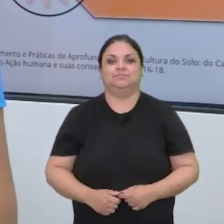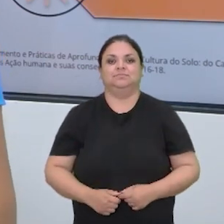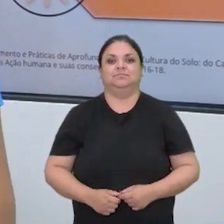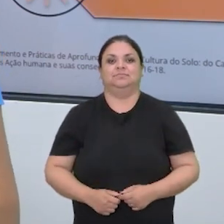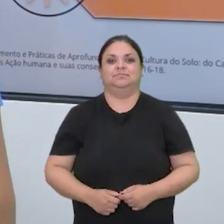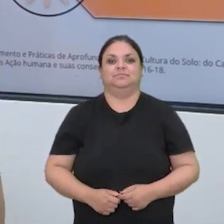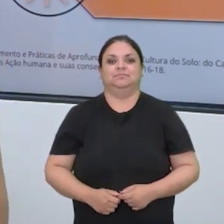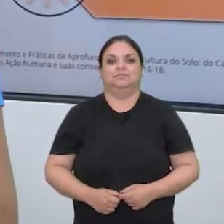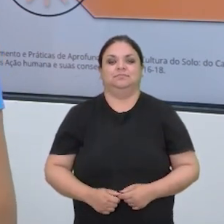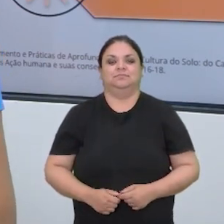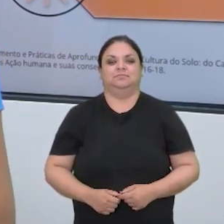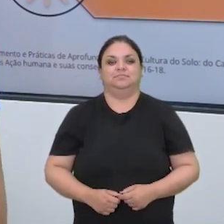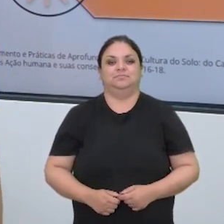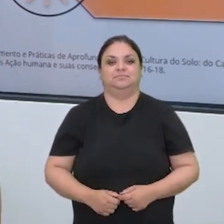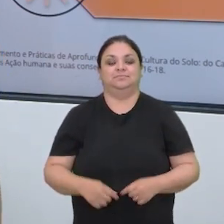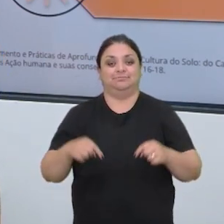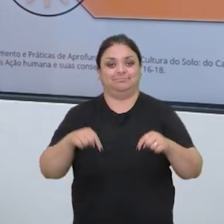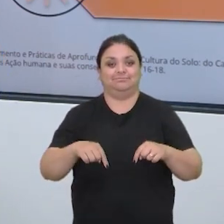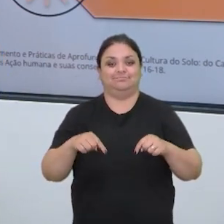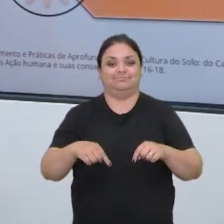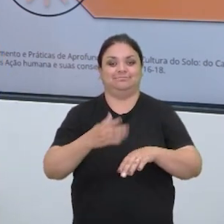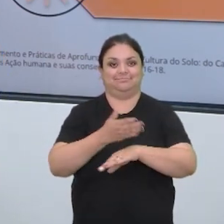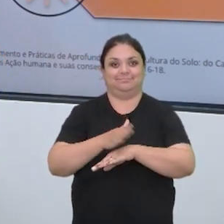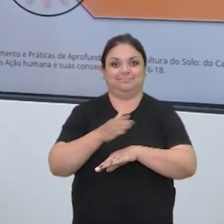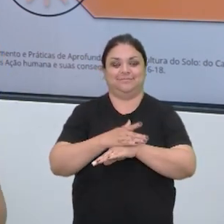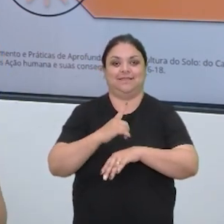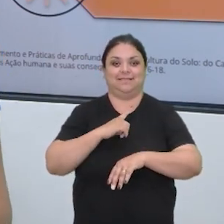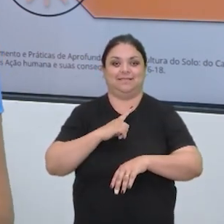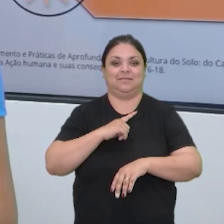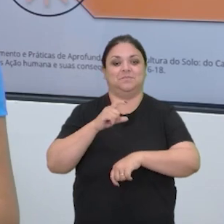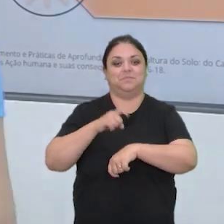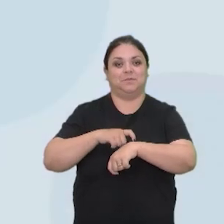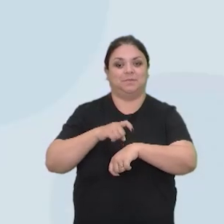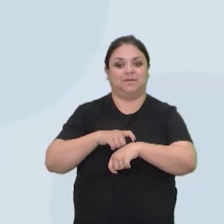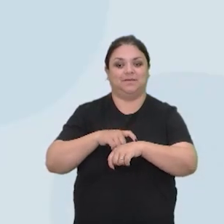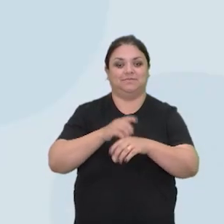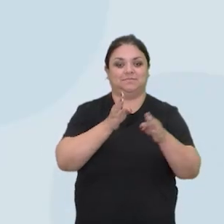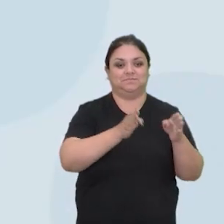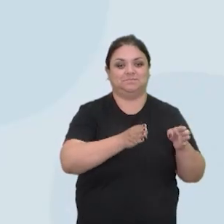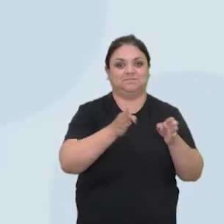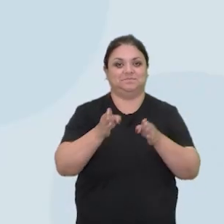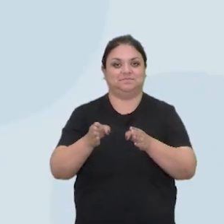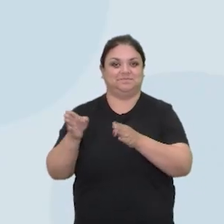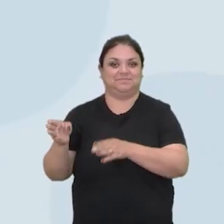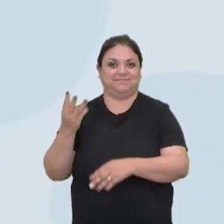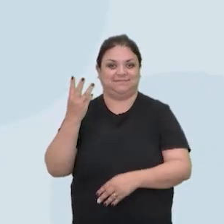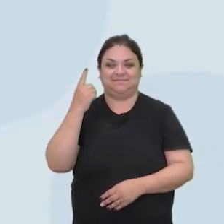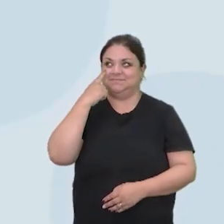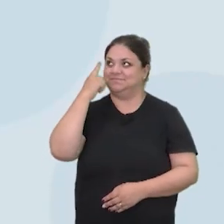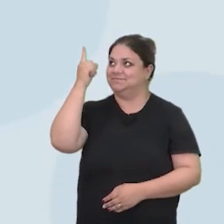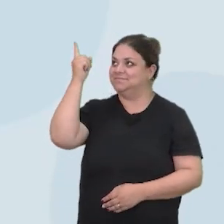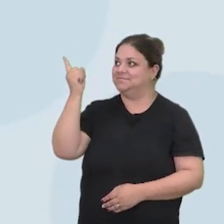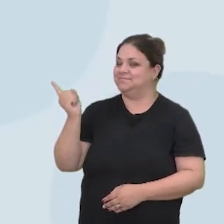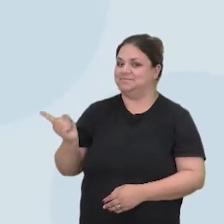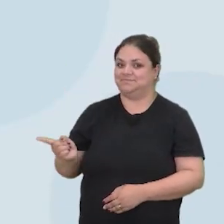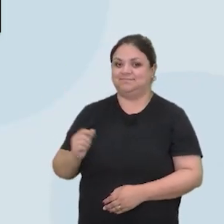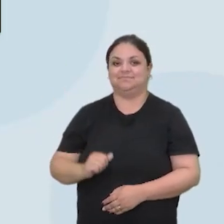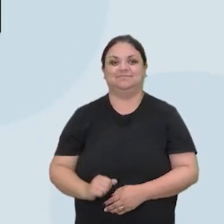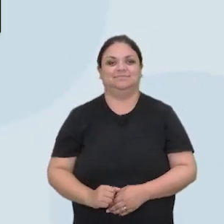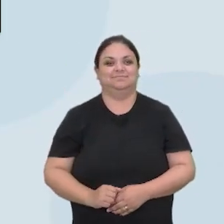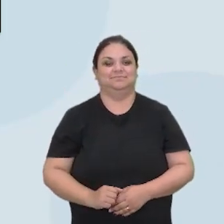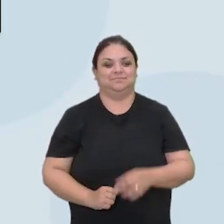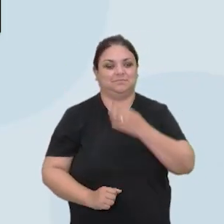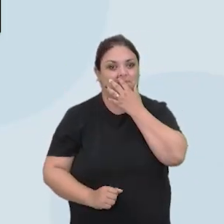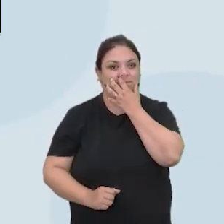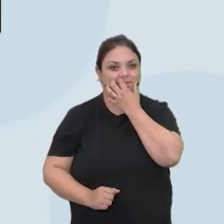e, claro, que nossas atividades sempre têm os momentos. Os 3 momentos: introdução, desenvolvimento e sistematização. E nós